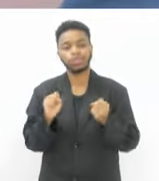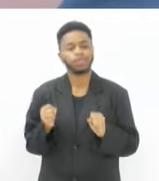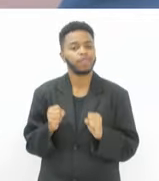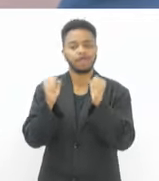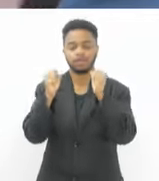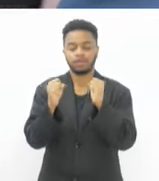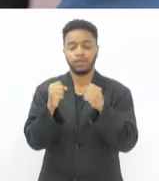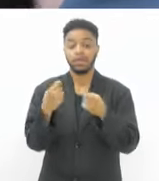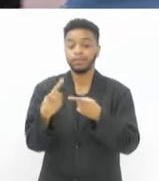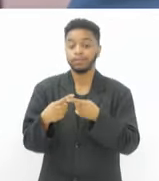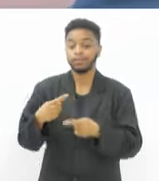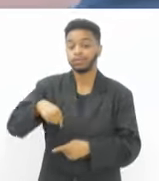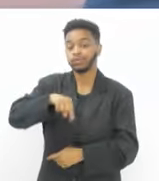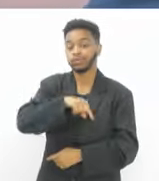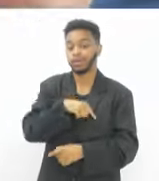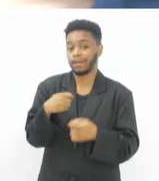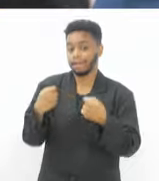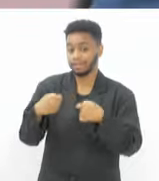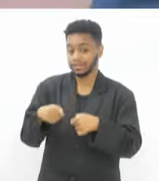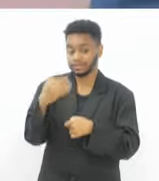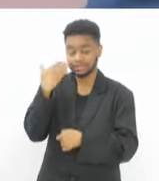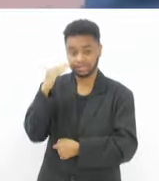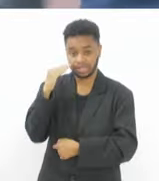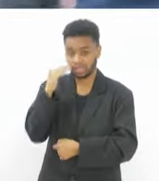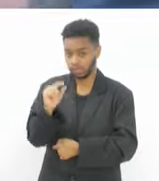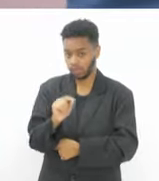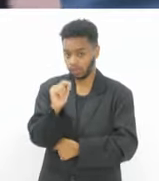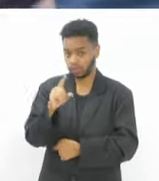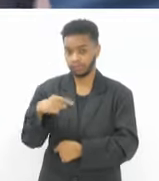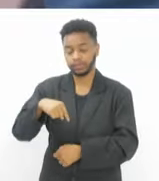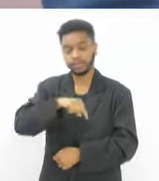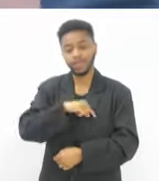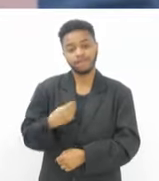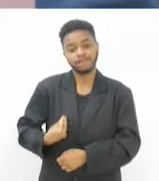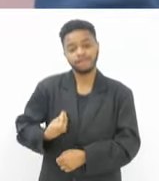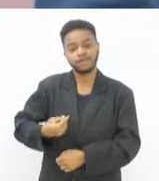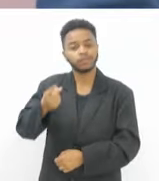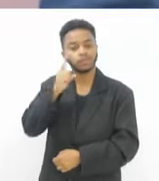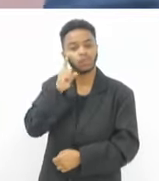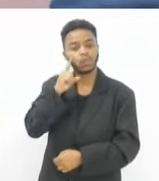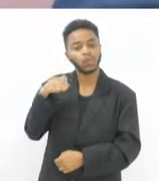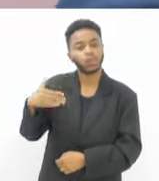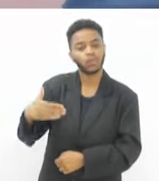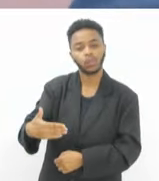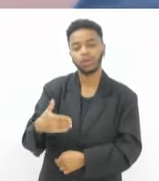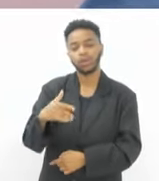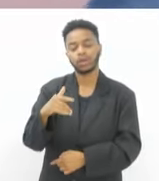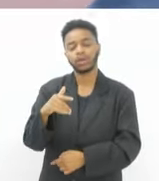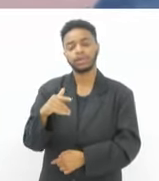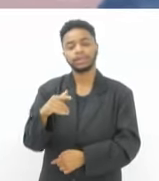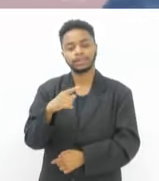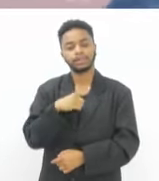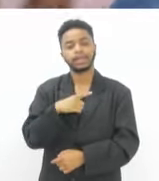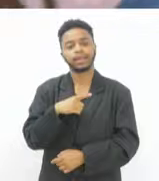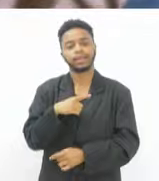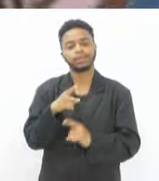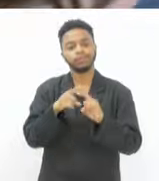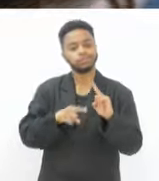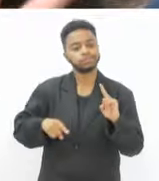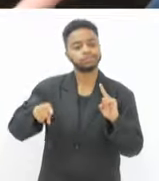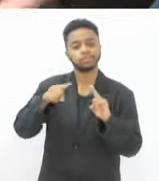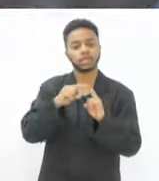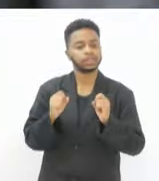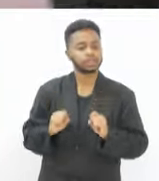Nós precisamos entender que nós vivemos no dia a dia um ciclo de estresse. Nós